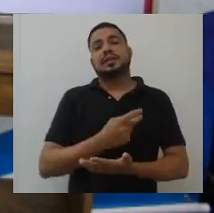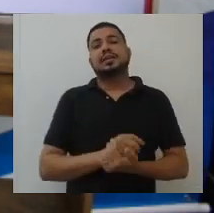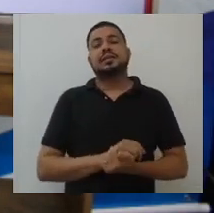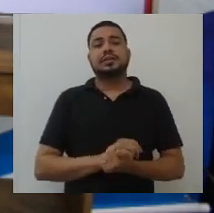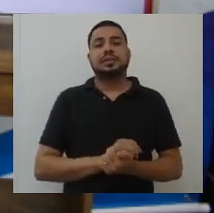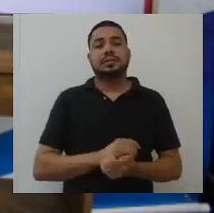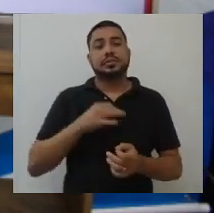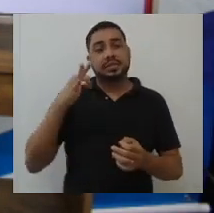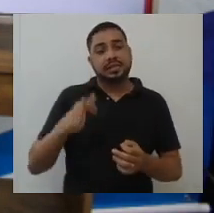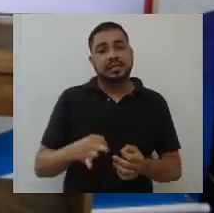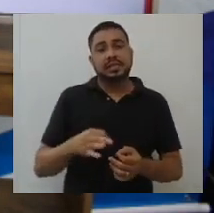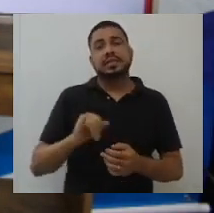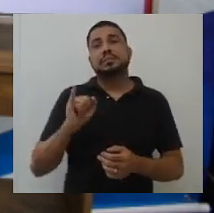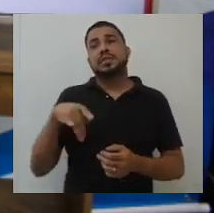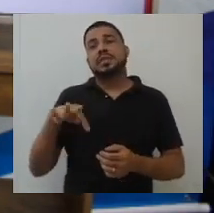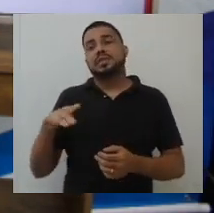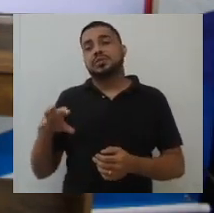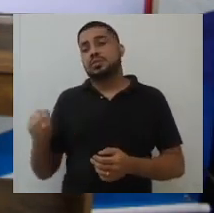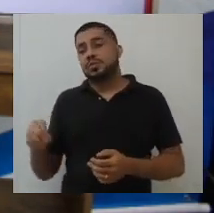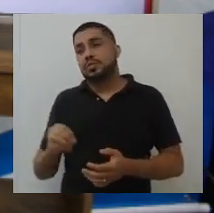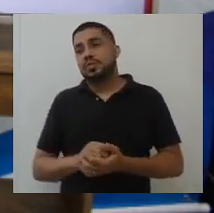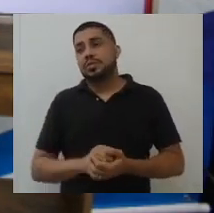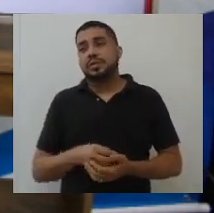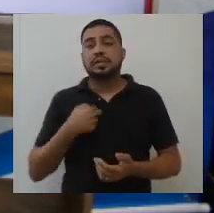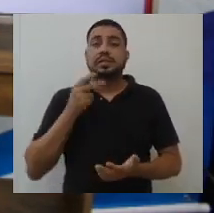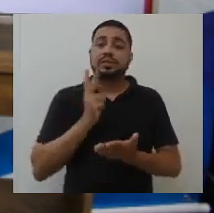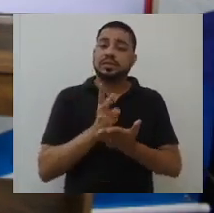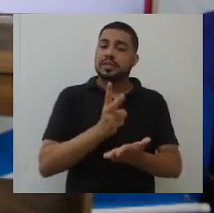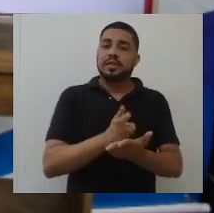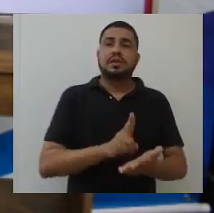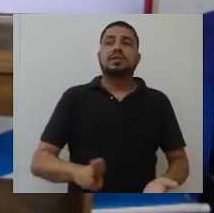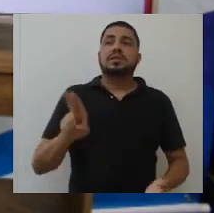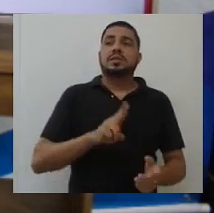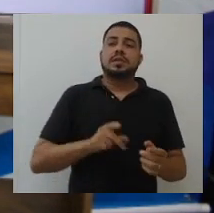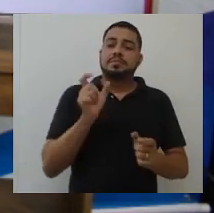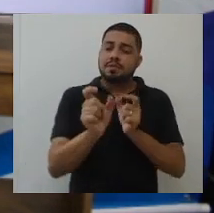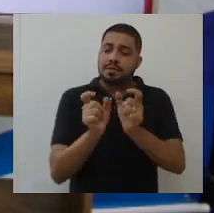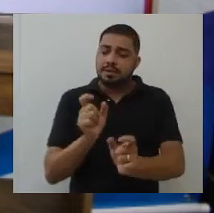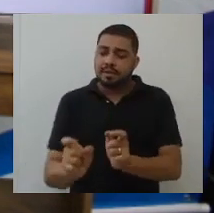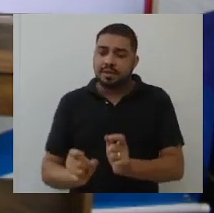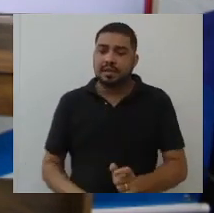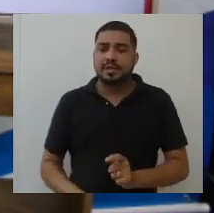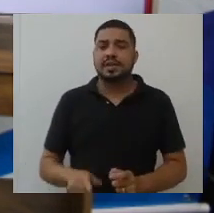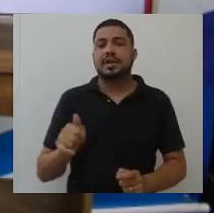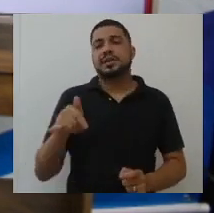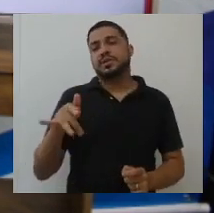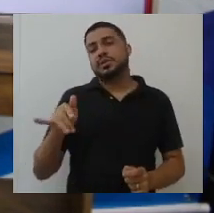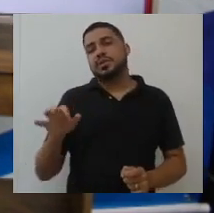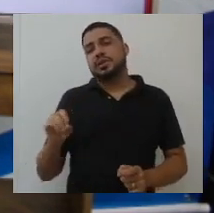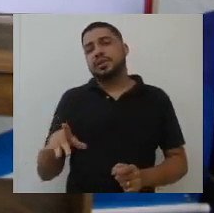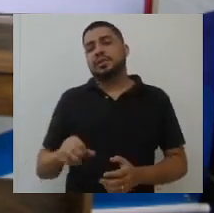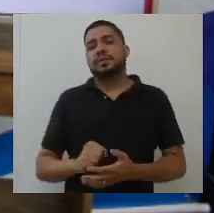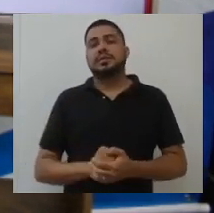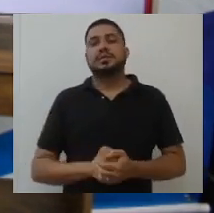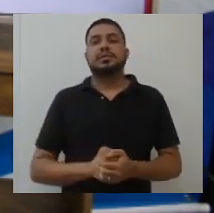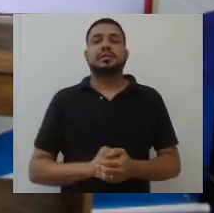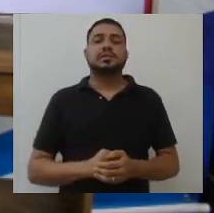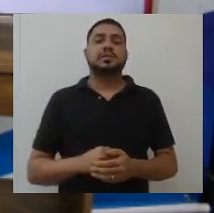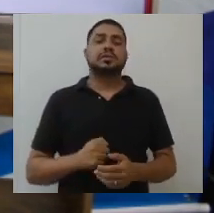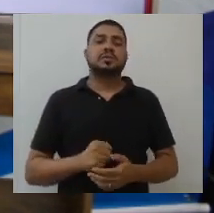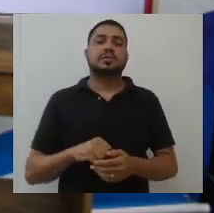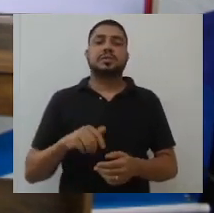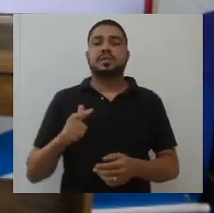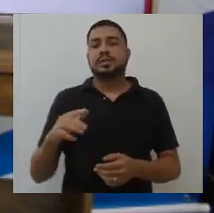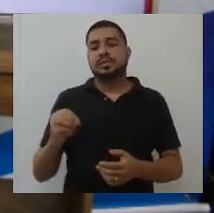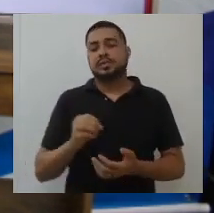eu também seria o me too. Então lembra, eu sempre vou utilizar essas palavrinhas aqui, I, you, he, she, it, pronomes pessoais com ações,